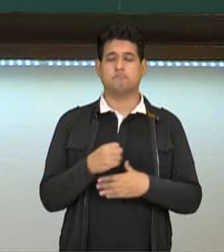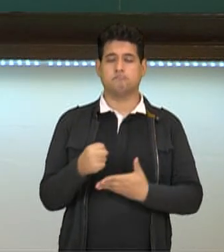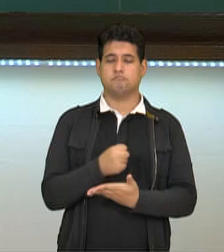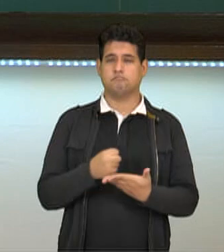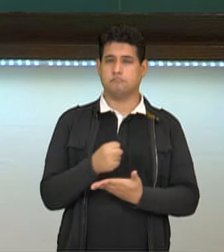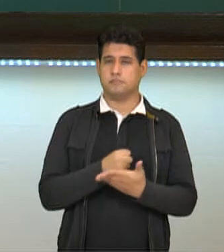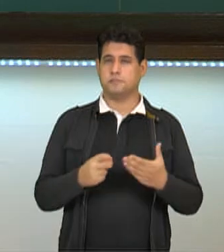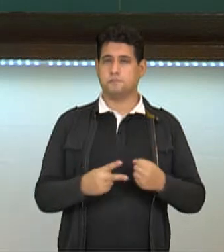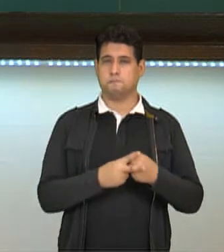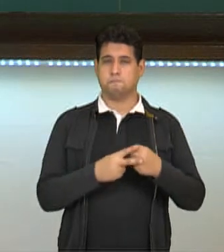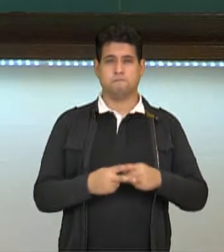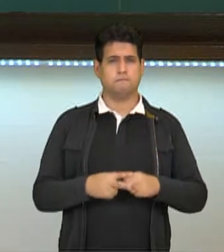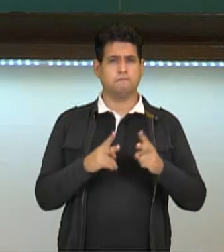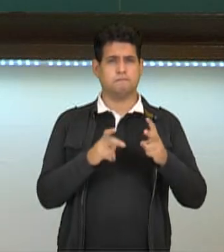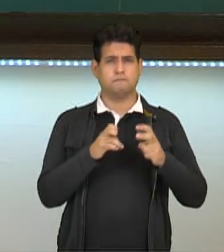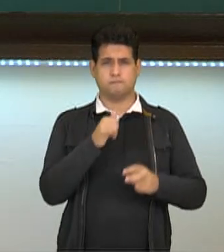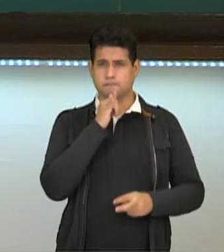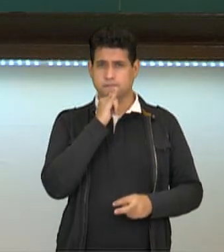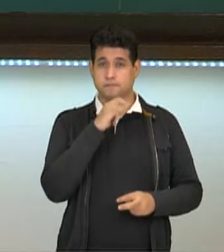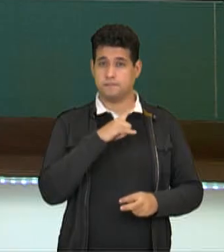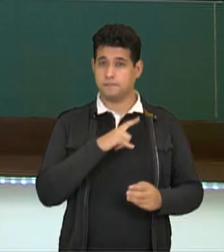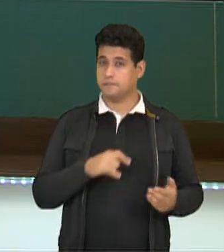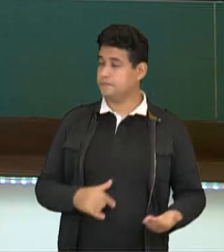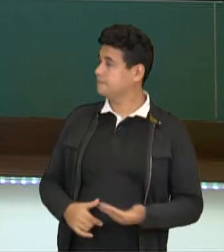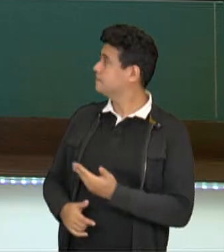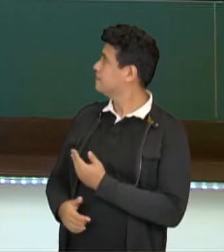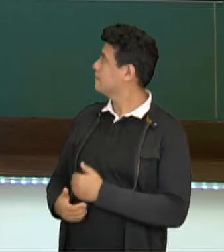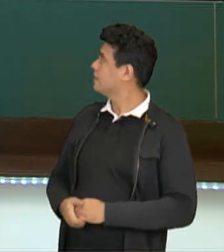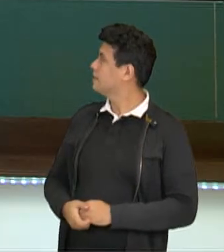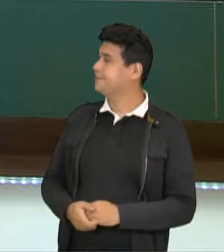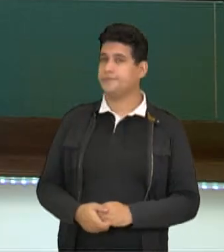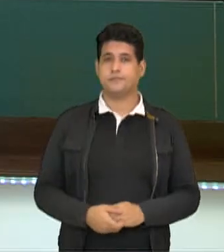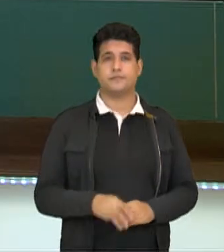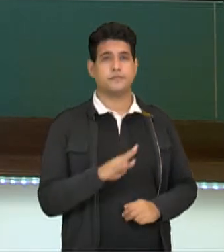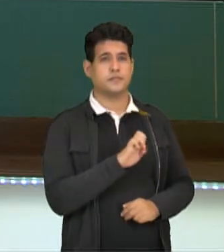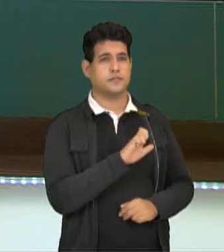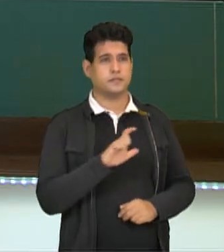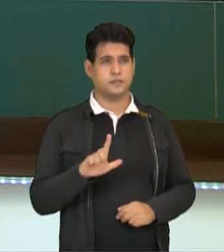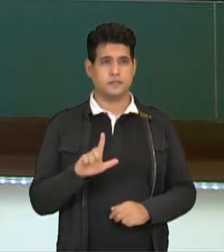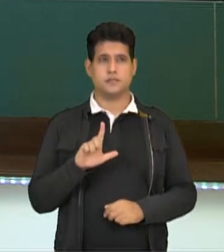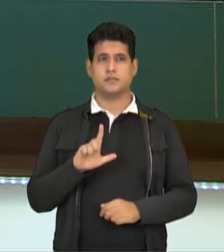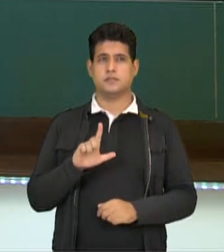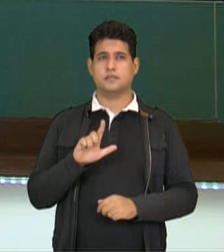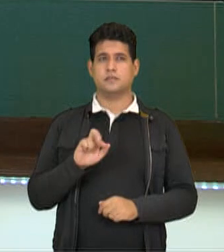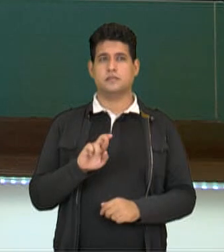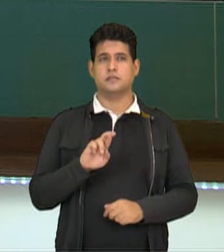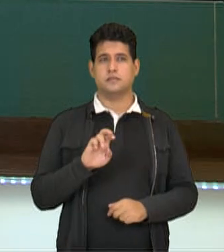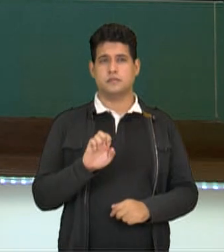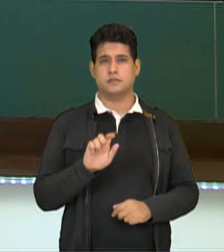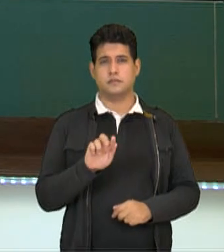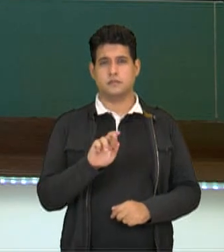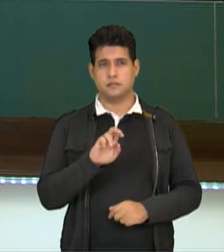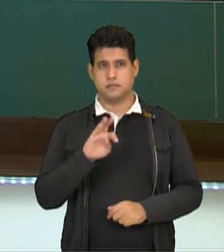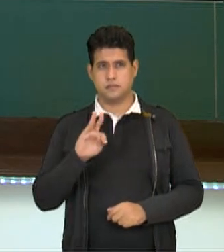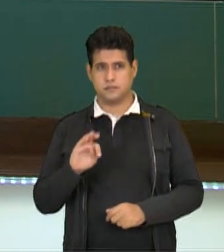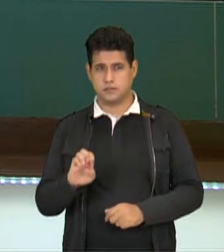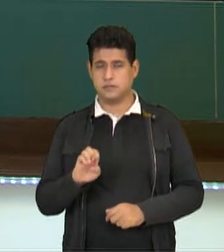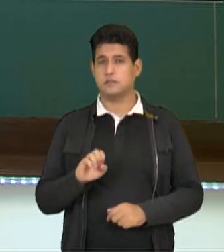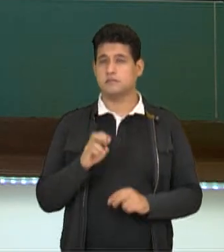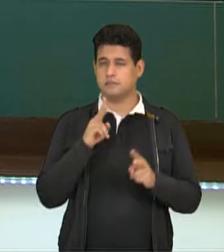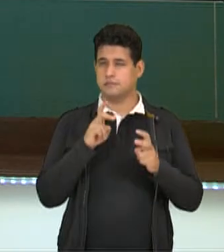básica do verbo. Veja o exemplo que nós temos aqui nessa citação. You will regret if you never